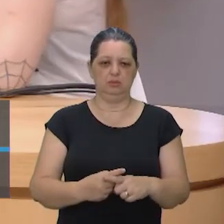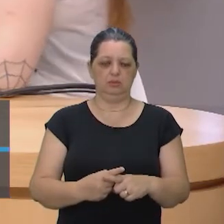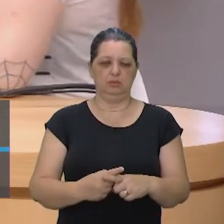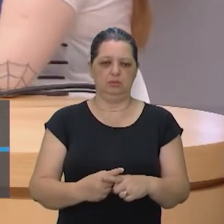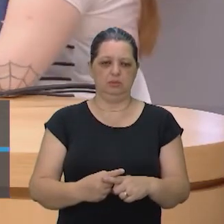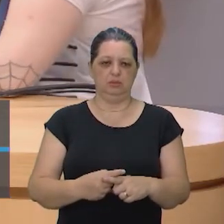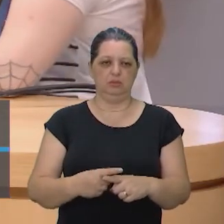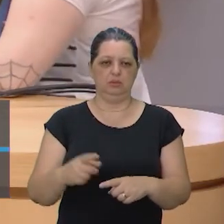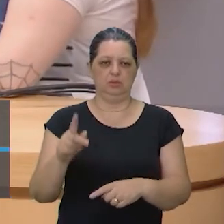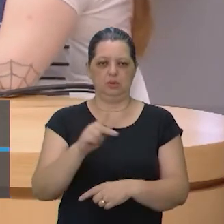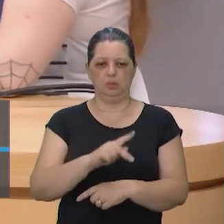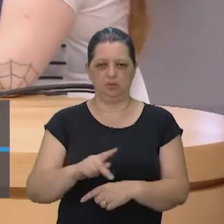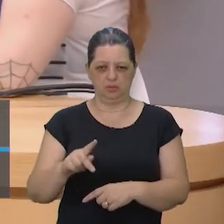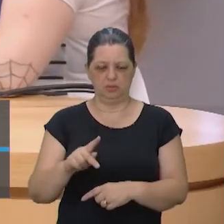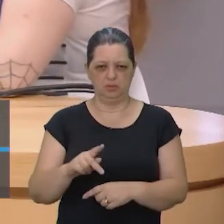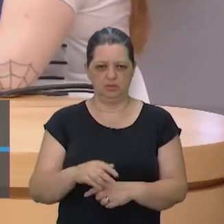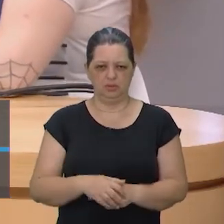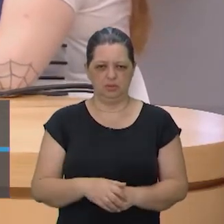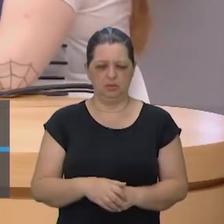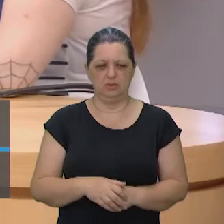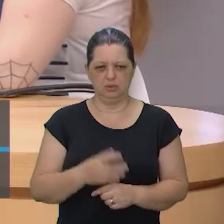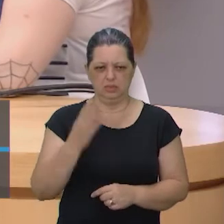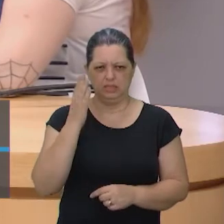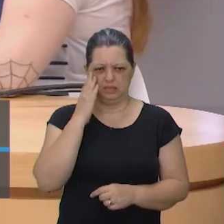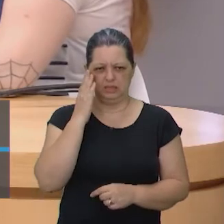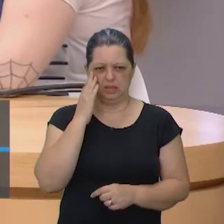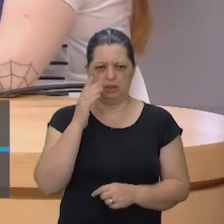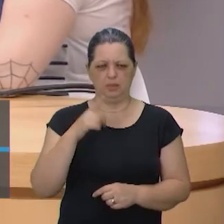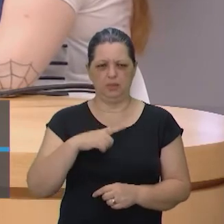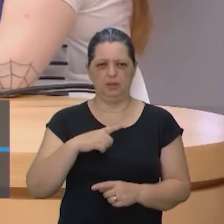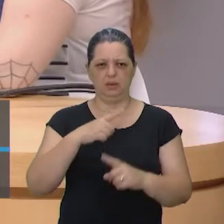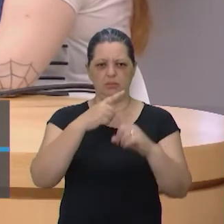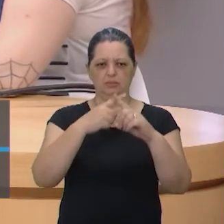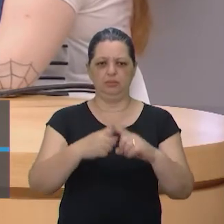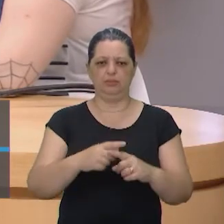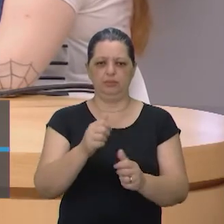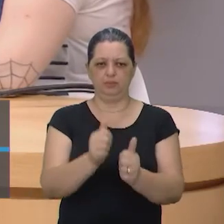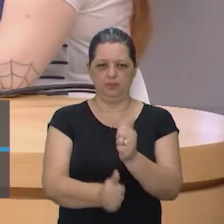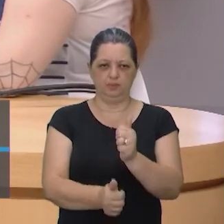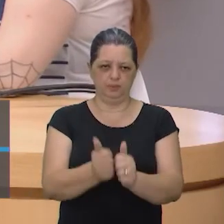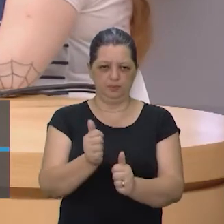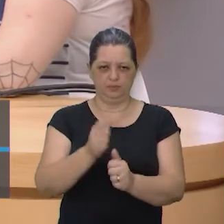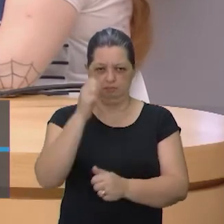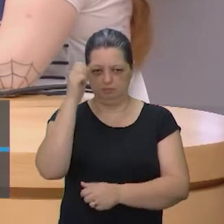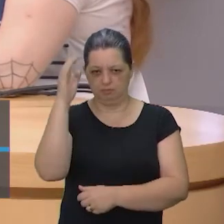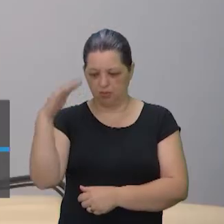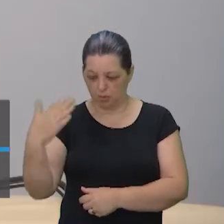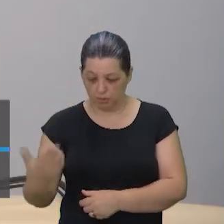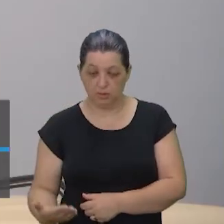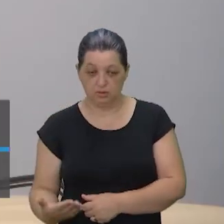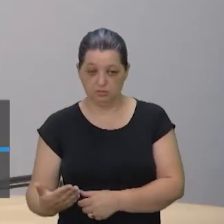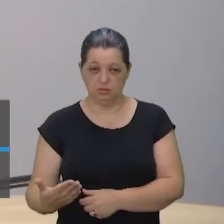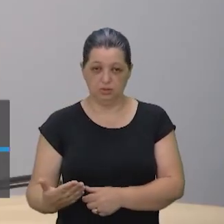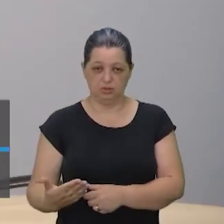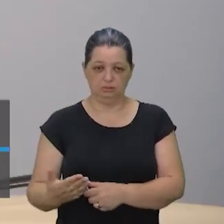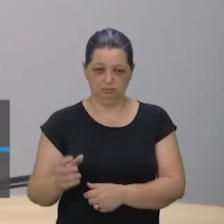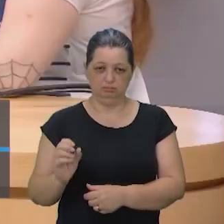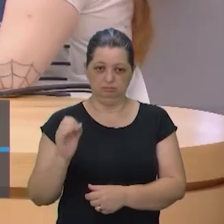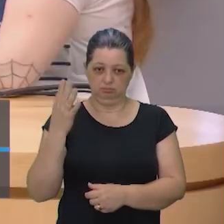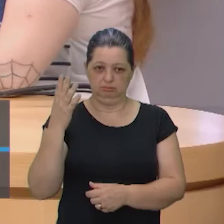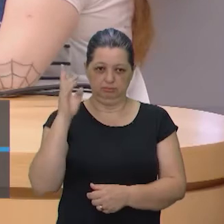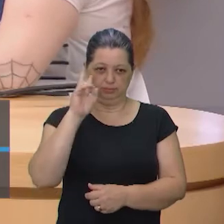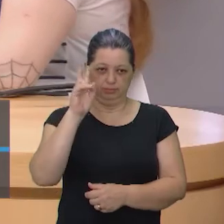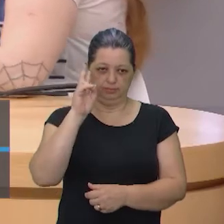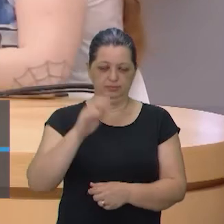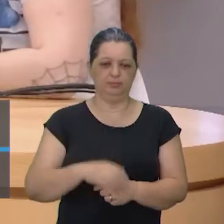aluninha, professor, Mafê. Você sabia que tem um torneio de futebol para homenagear esse processo, esse fenômeno? Não, eu não sabia. Quando eu falar o